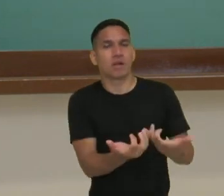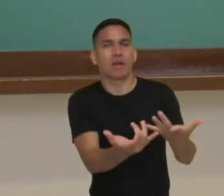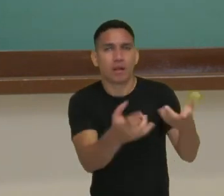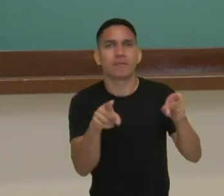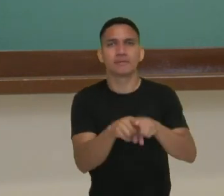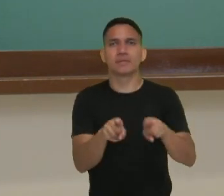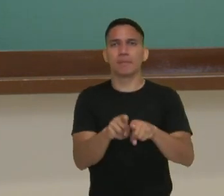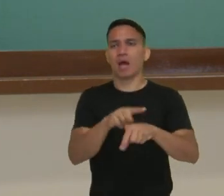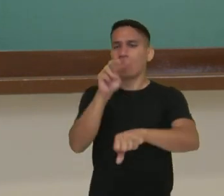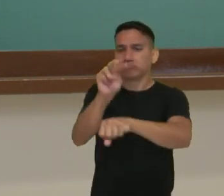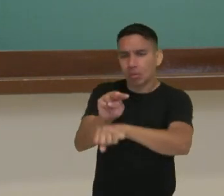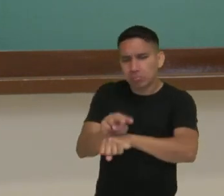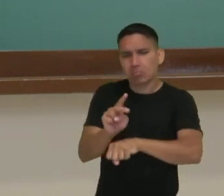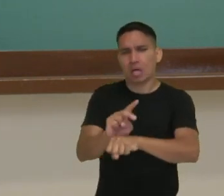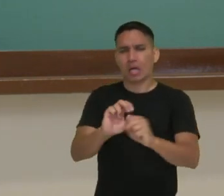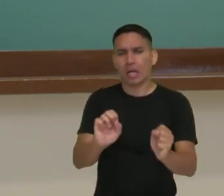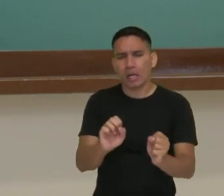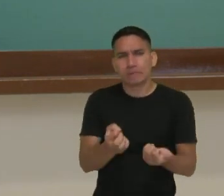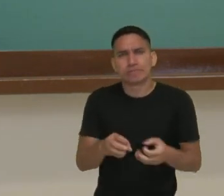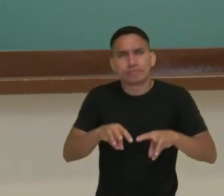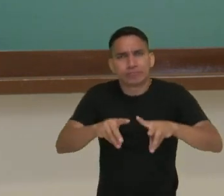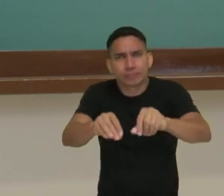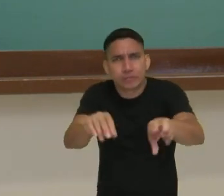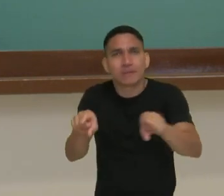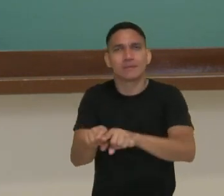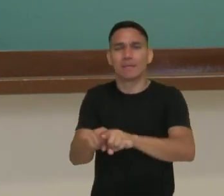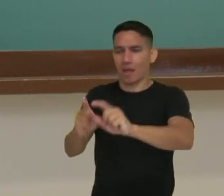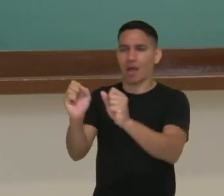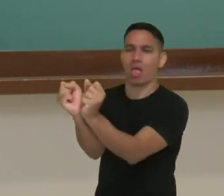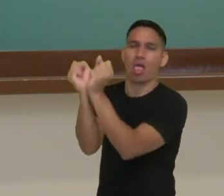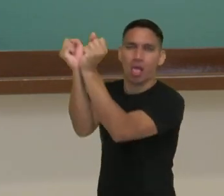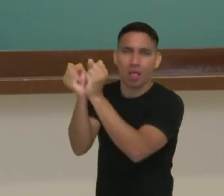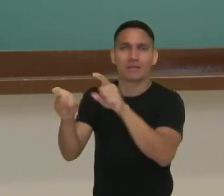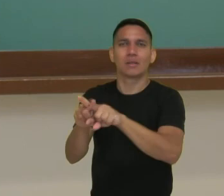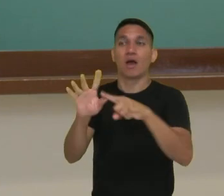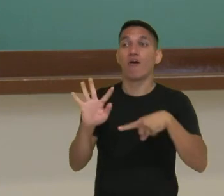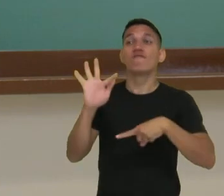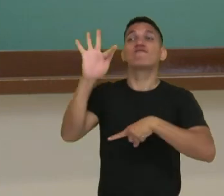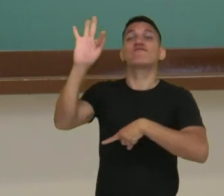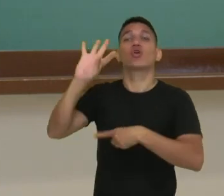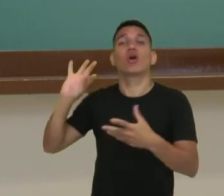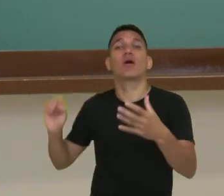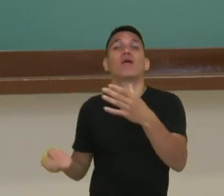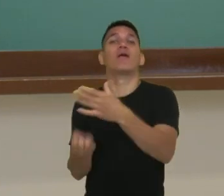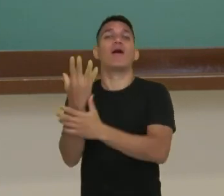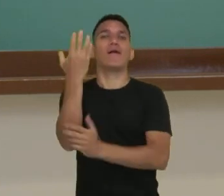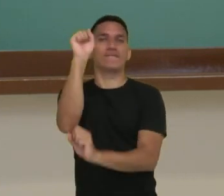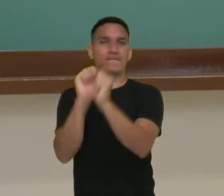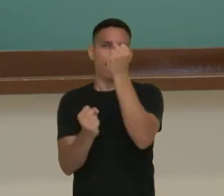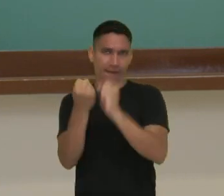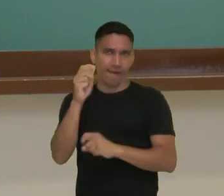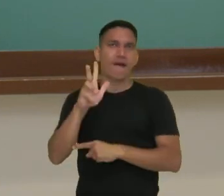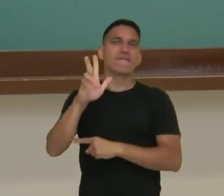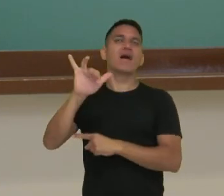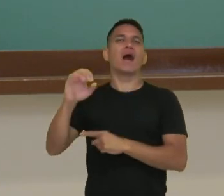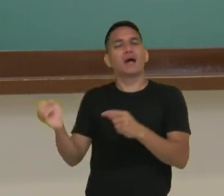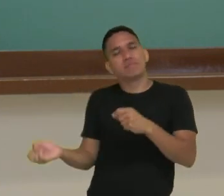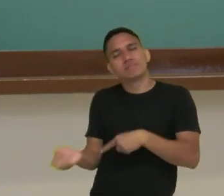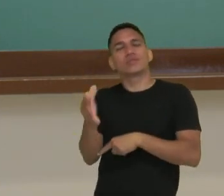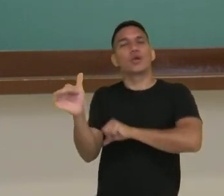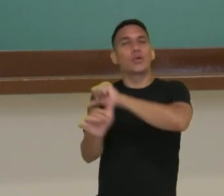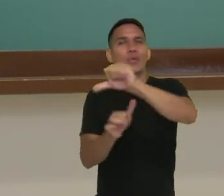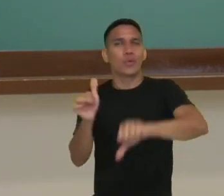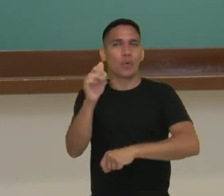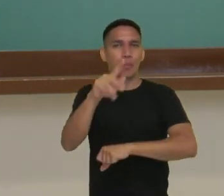escravistas, donos de as futuras fábricas que viriam surgir, o início da modernização do